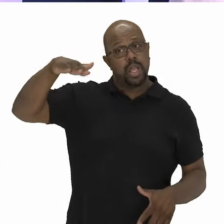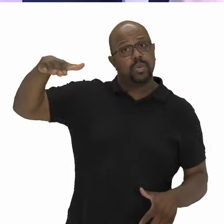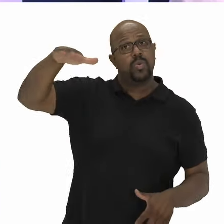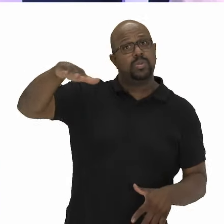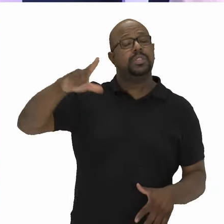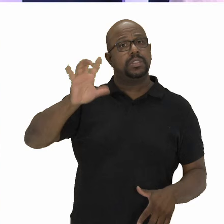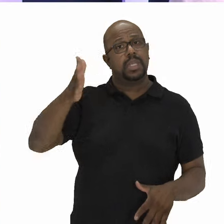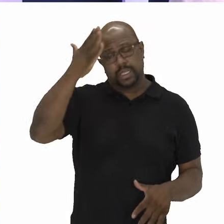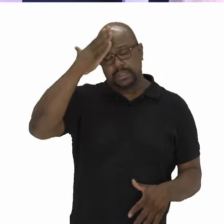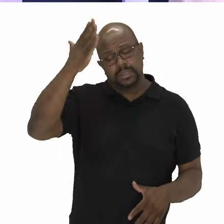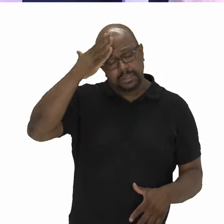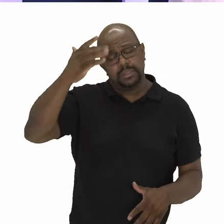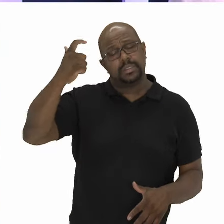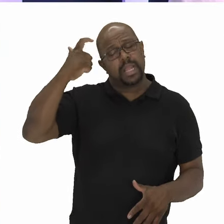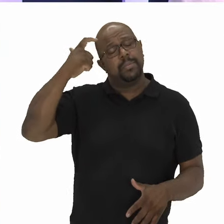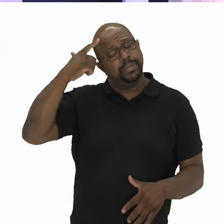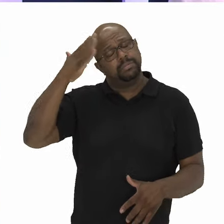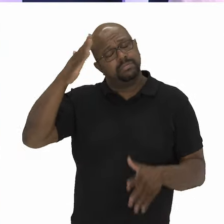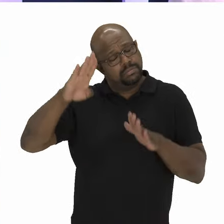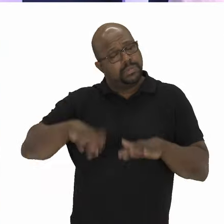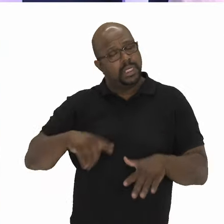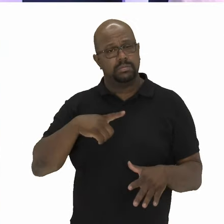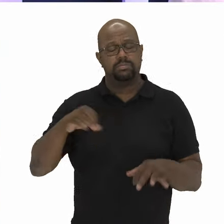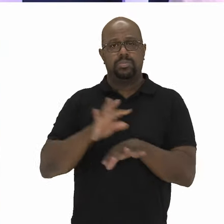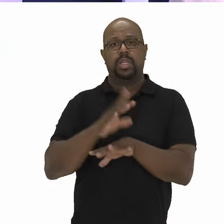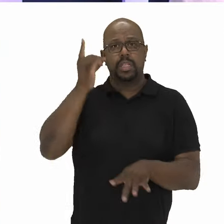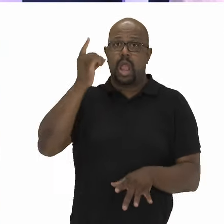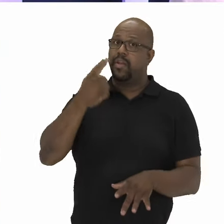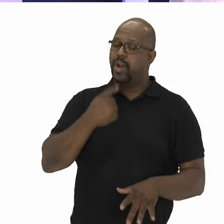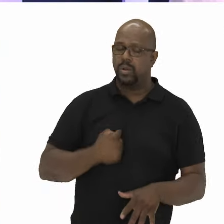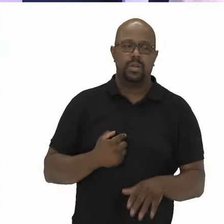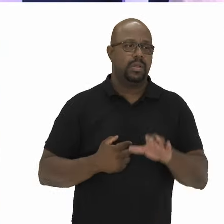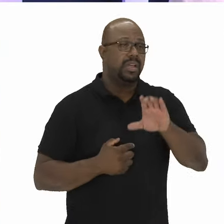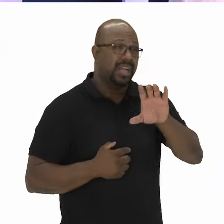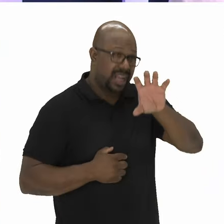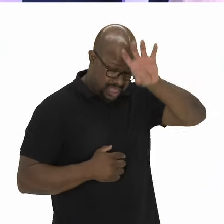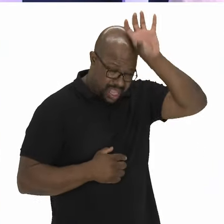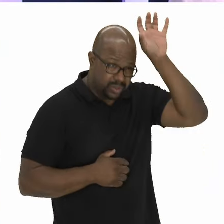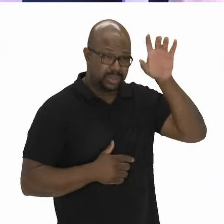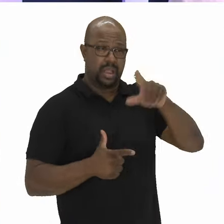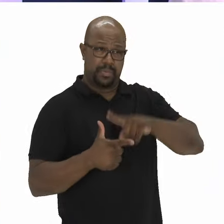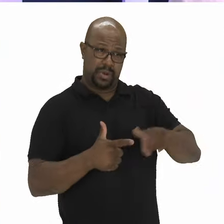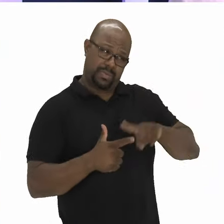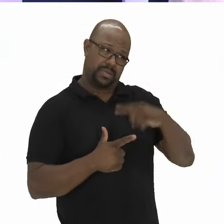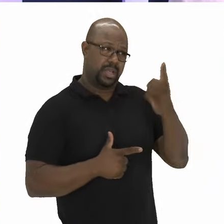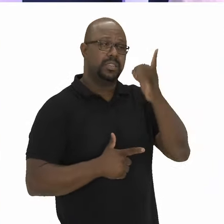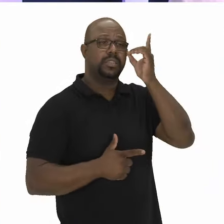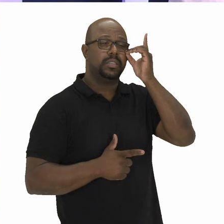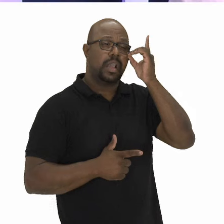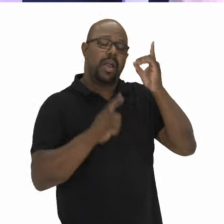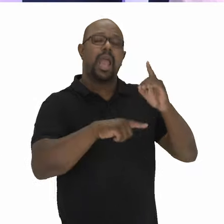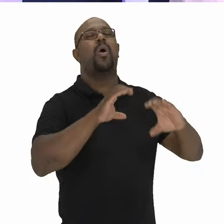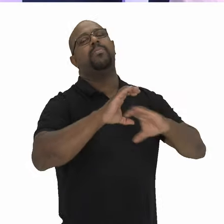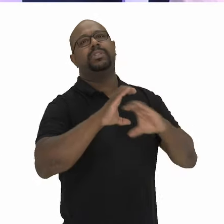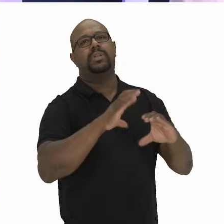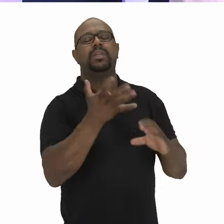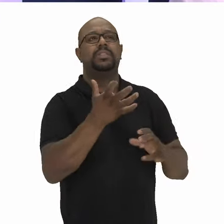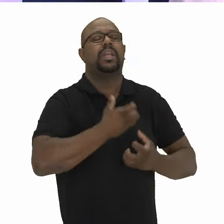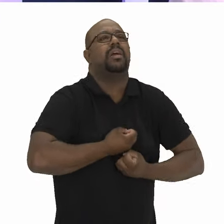adultas que tinham consciência de que tinham síndrome de Down e elas uma delas me falou Cláudia o problema da síndrome Deal é a